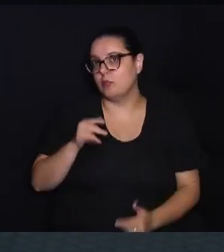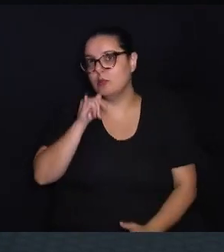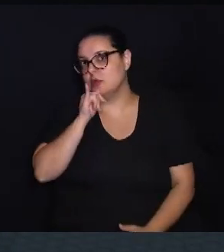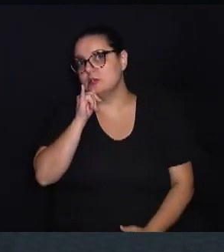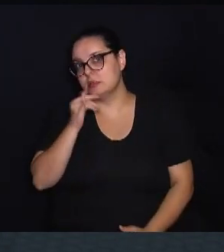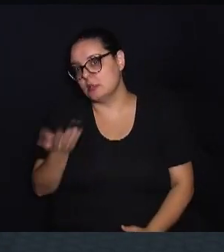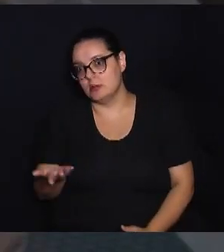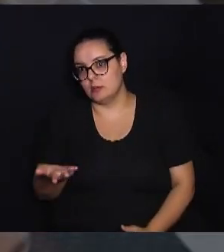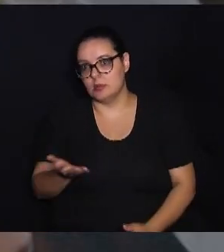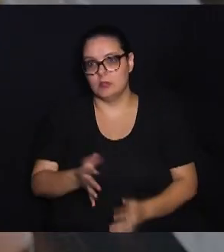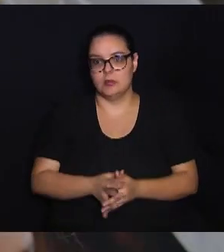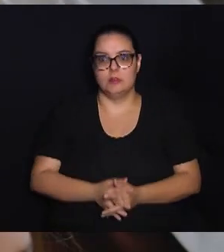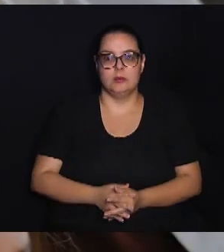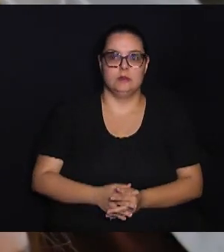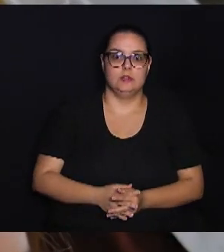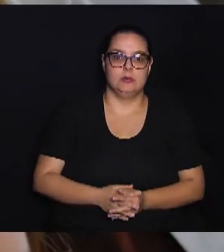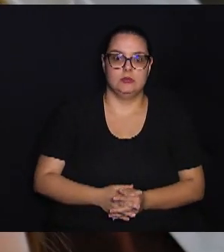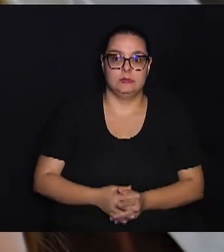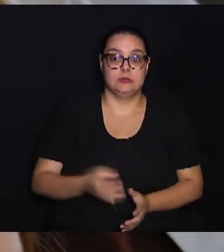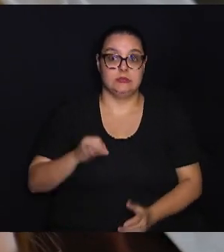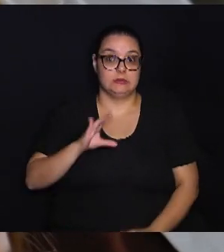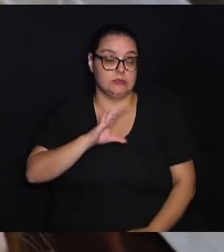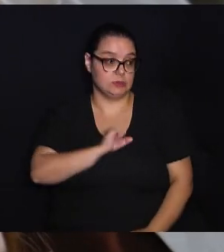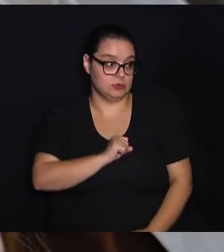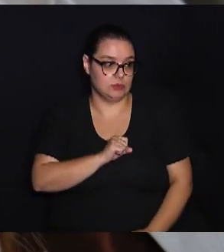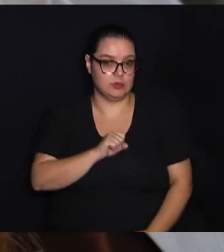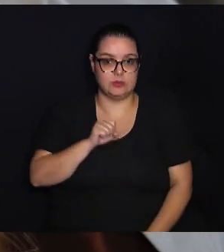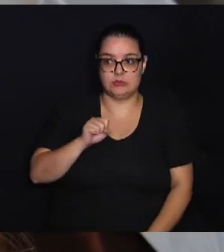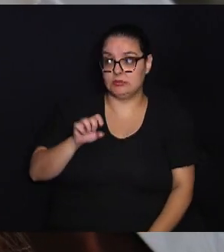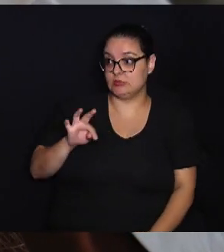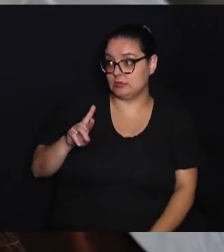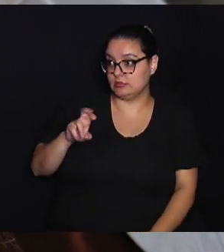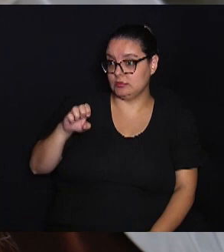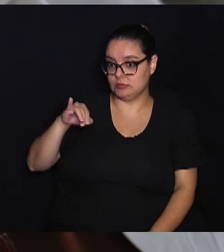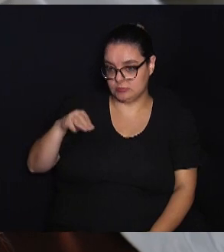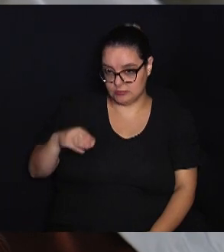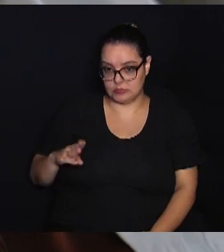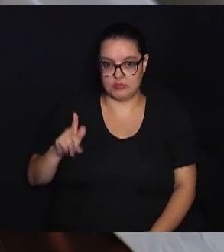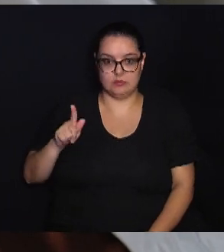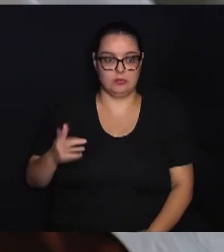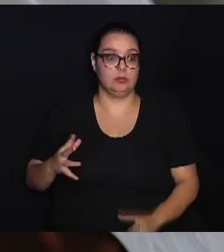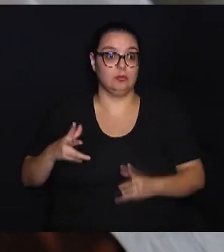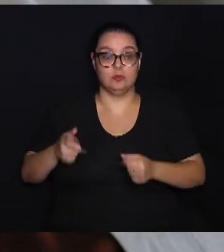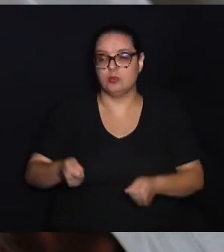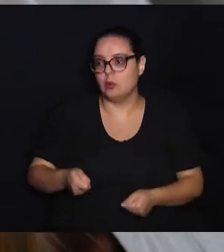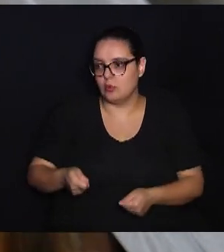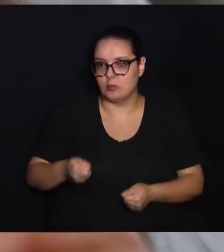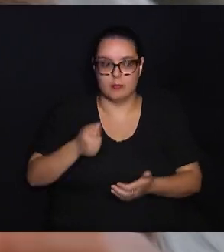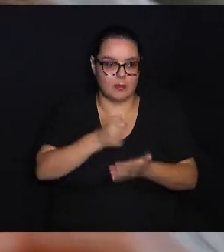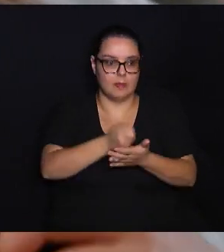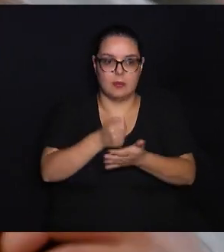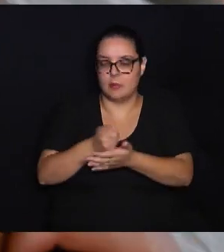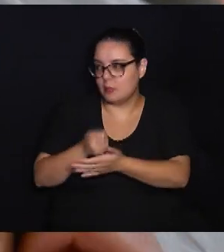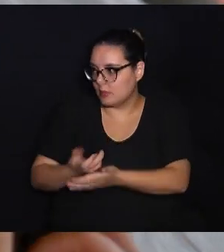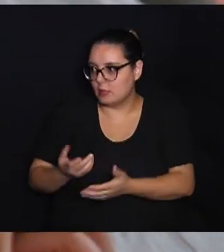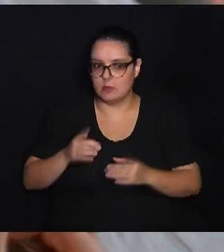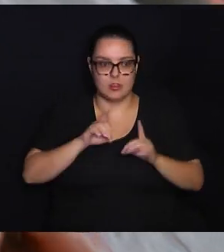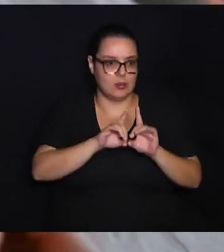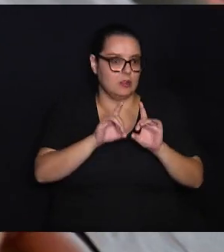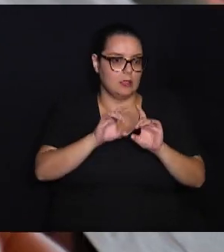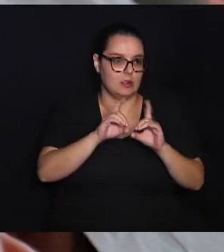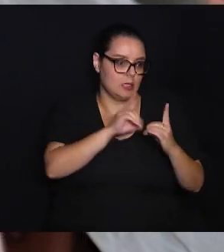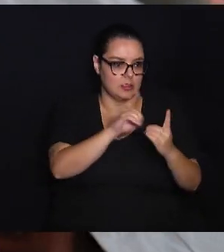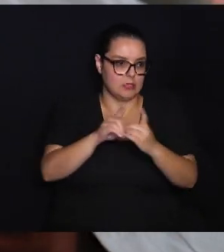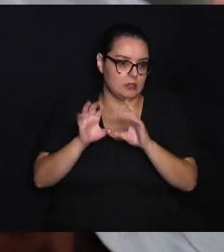ou, por exemplo, se a gente gosta de streaming, por exemplo, você vai assinar todos os streamings para atender a